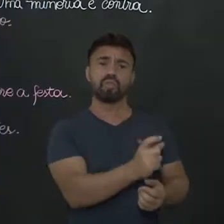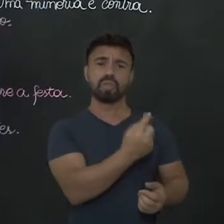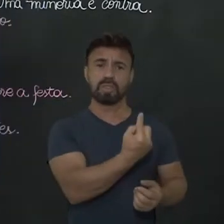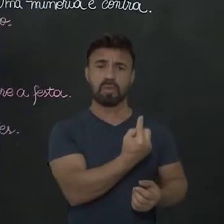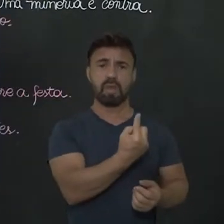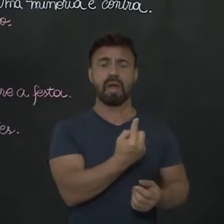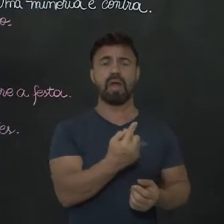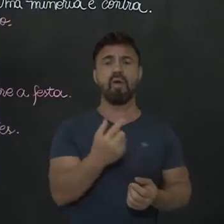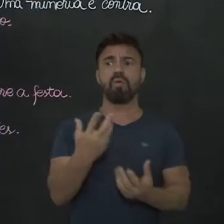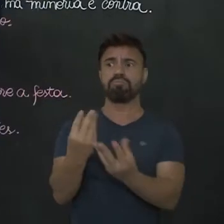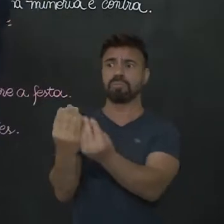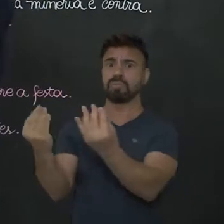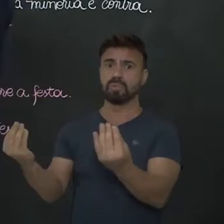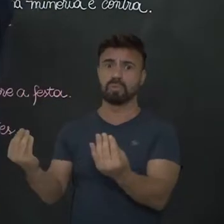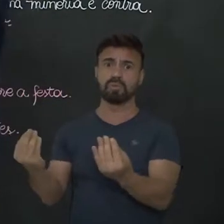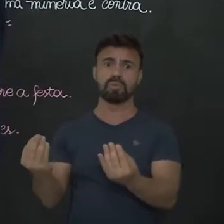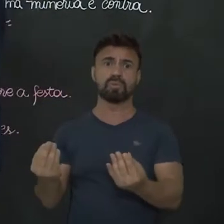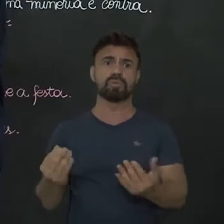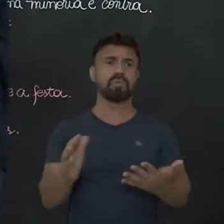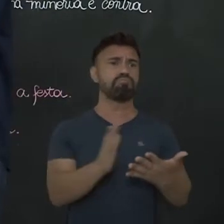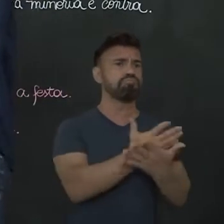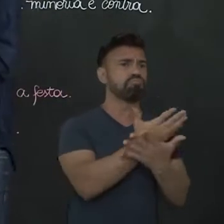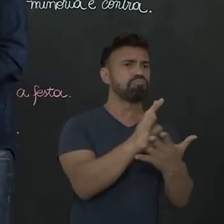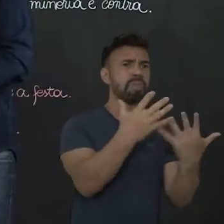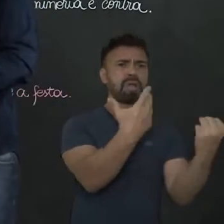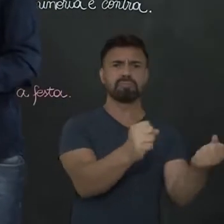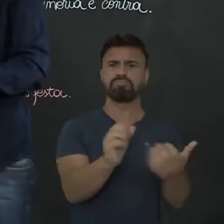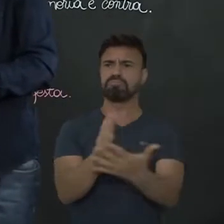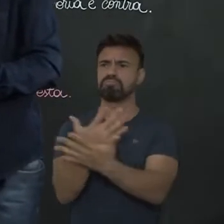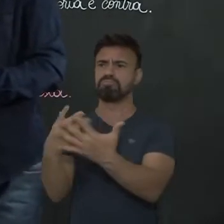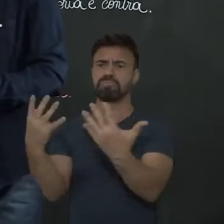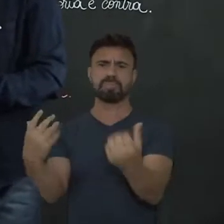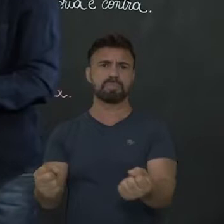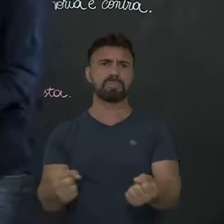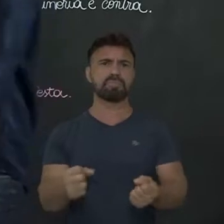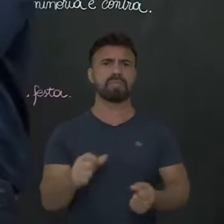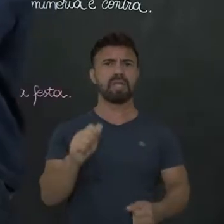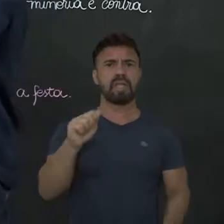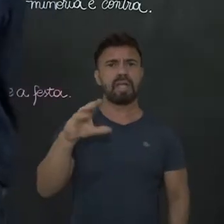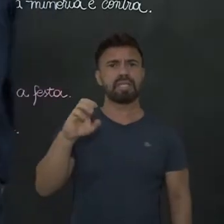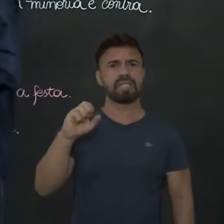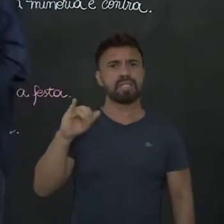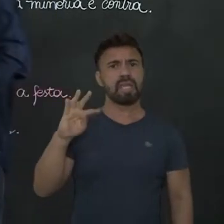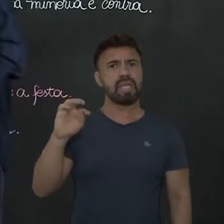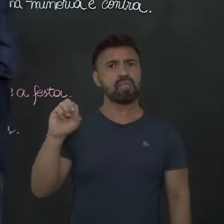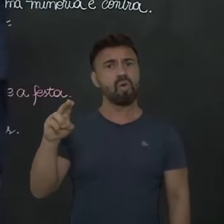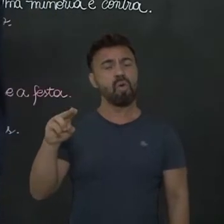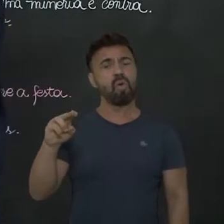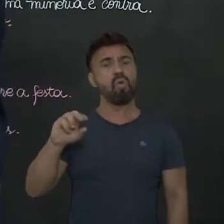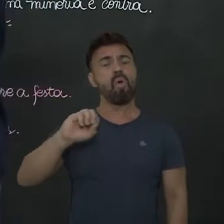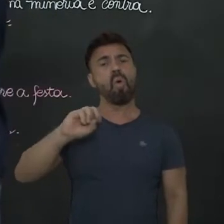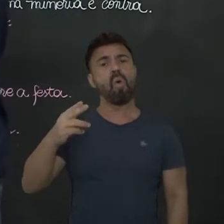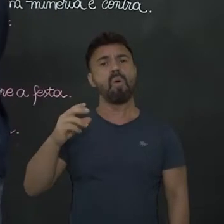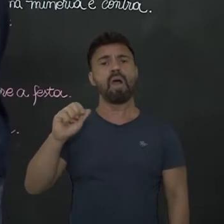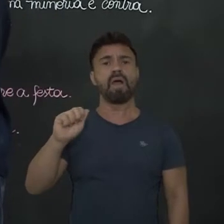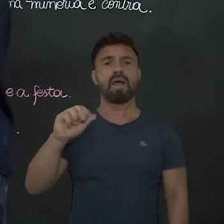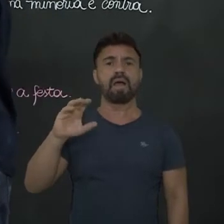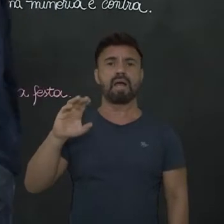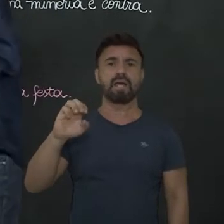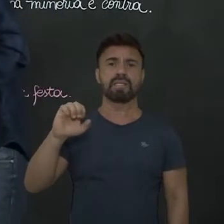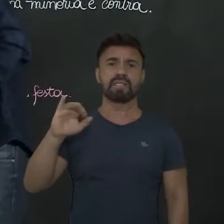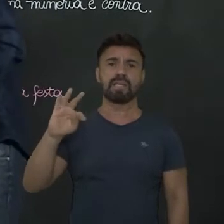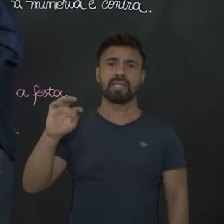no plural. Nenhum nem outro aceitou, nenhum nem outro aceitaram. Havia evidências